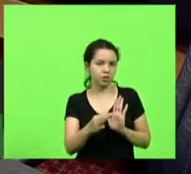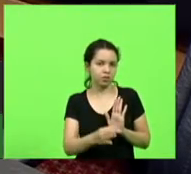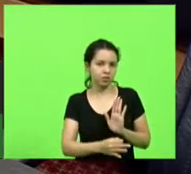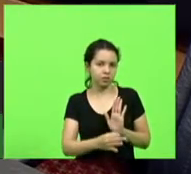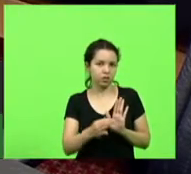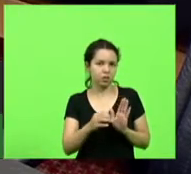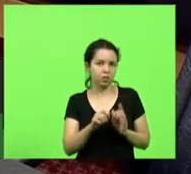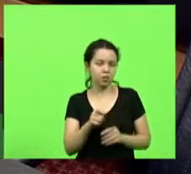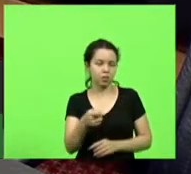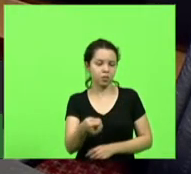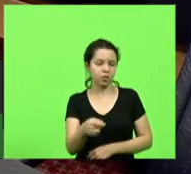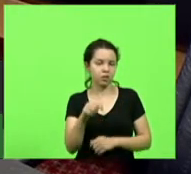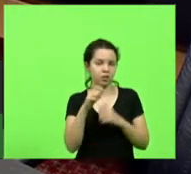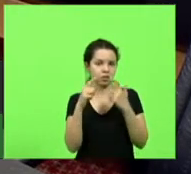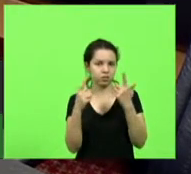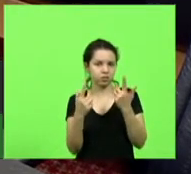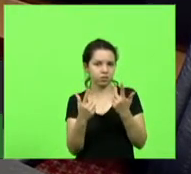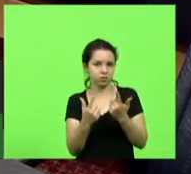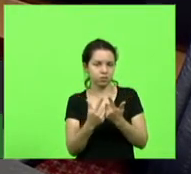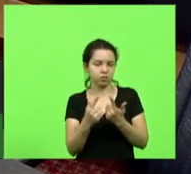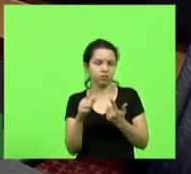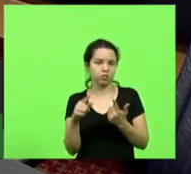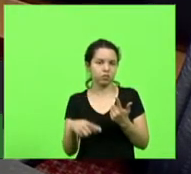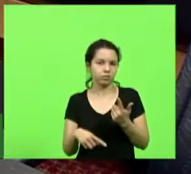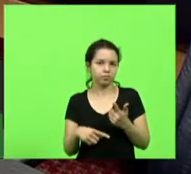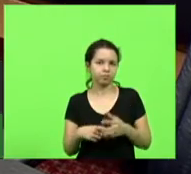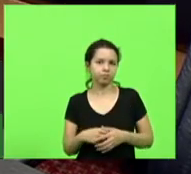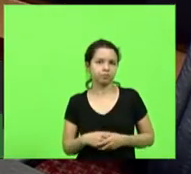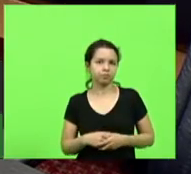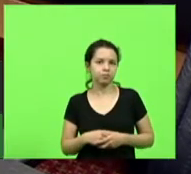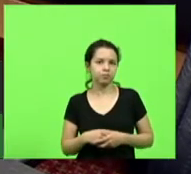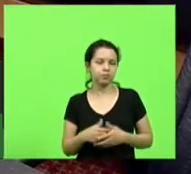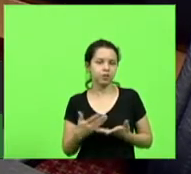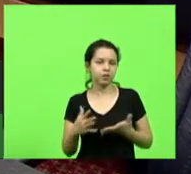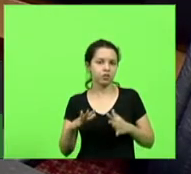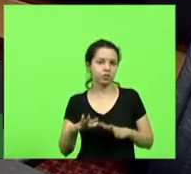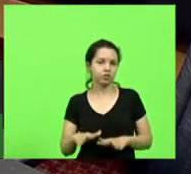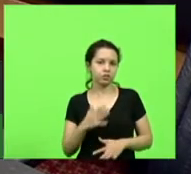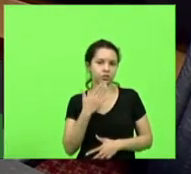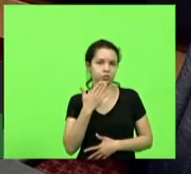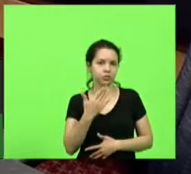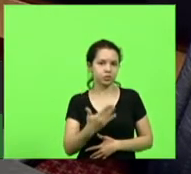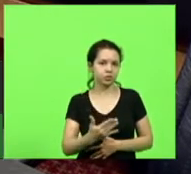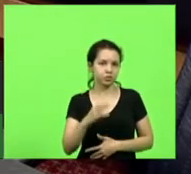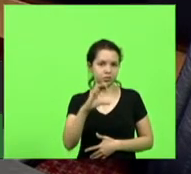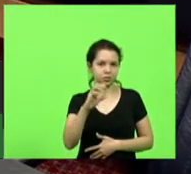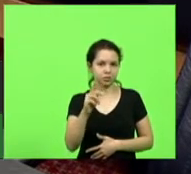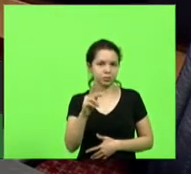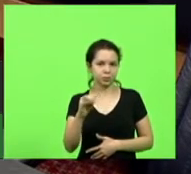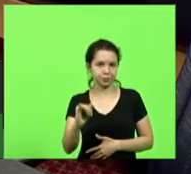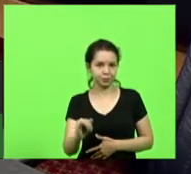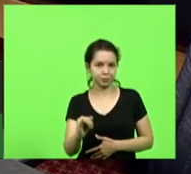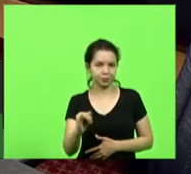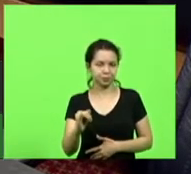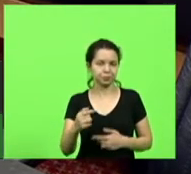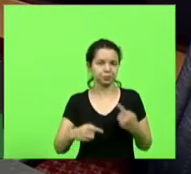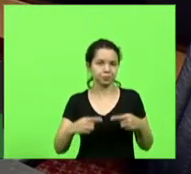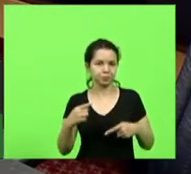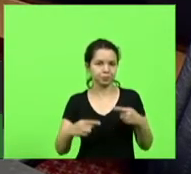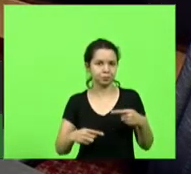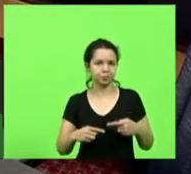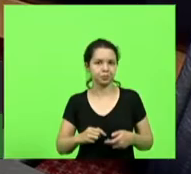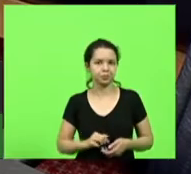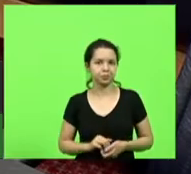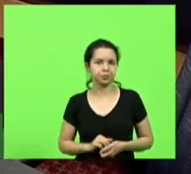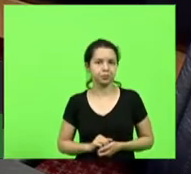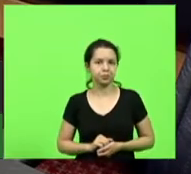dessa Casa, que é pela rejeição desse pedido de CPI. Para discutir a matéria, presidente. Para discutir a matéria,